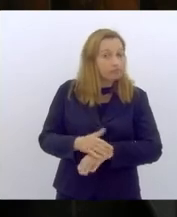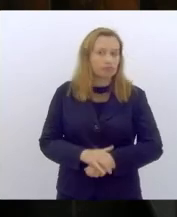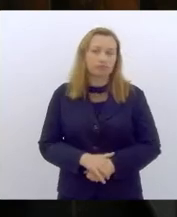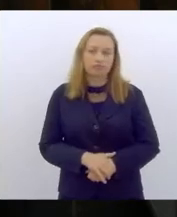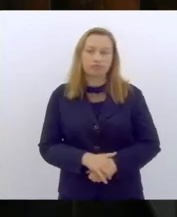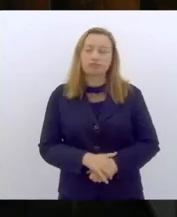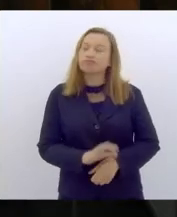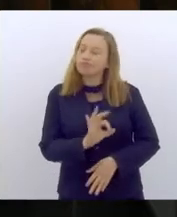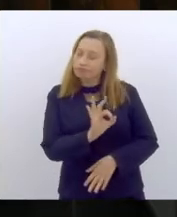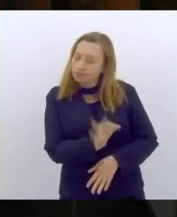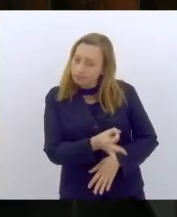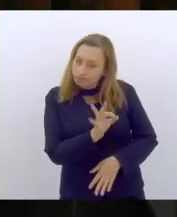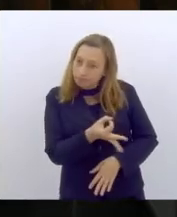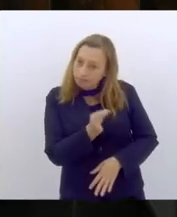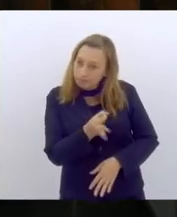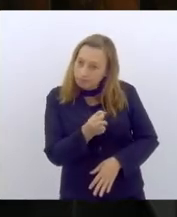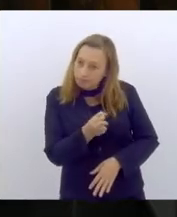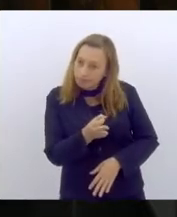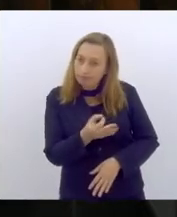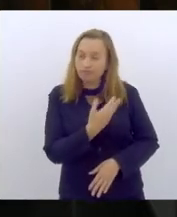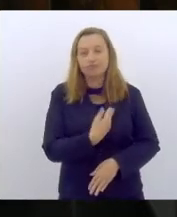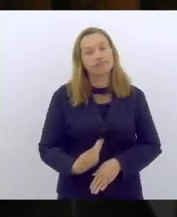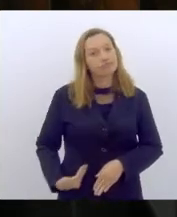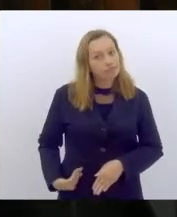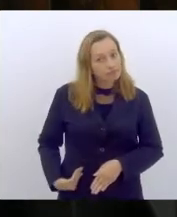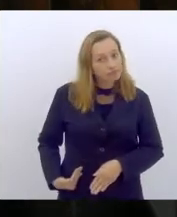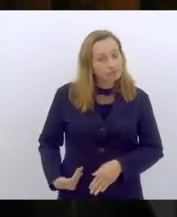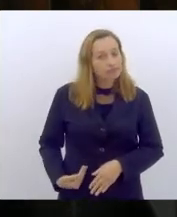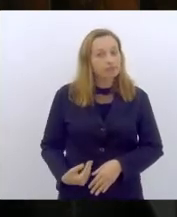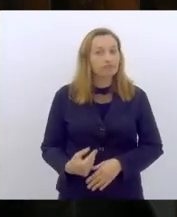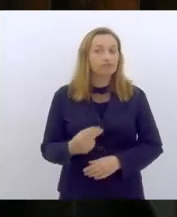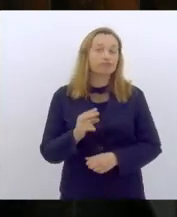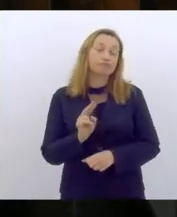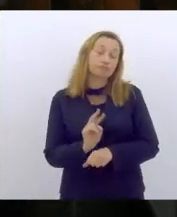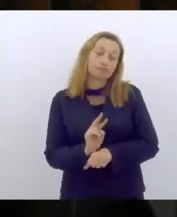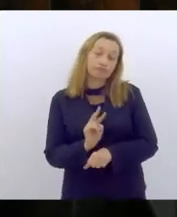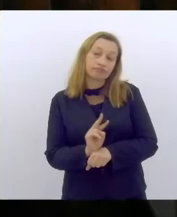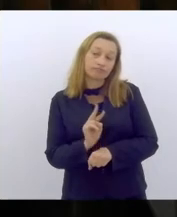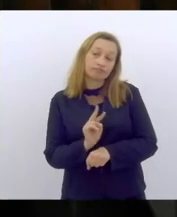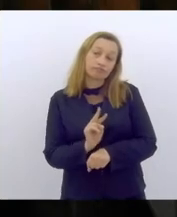e seguramente o governador de plantão